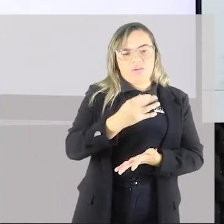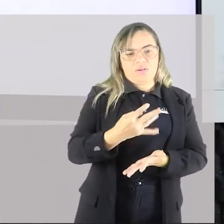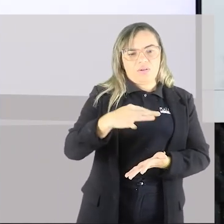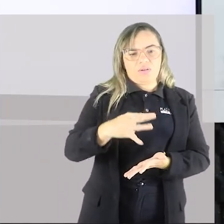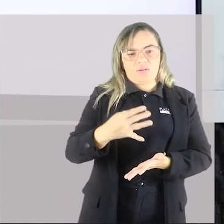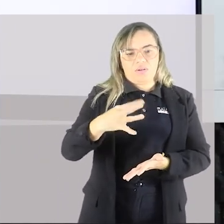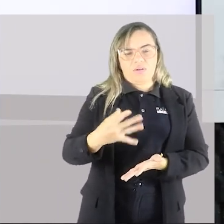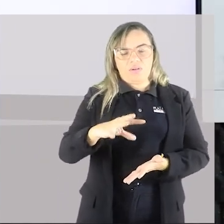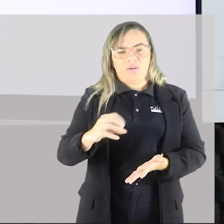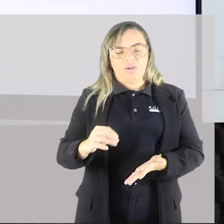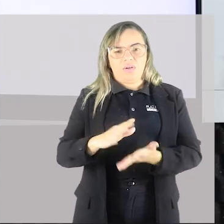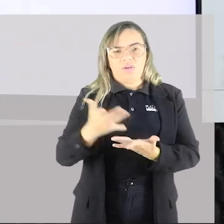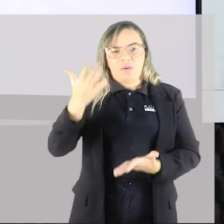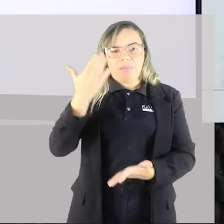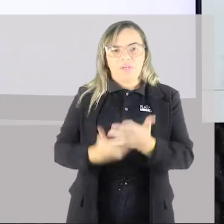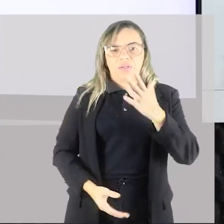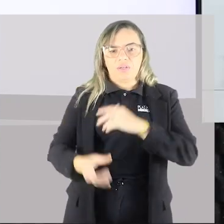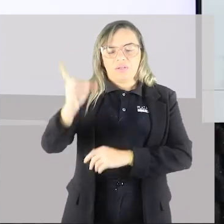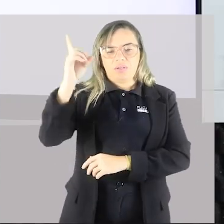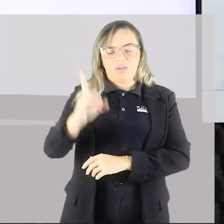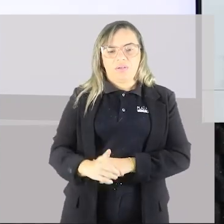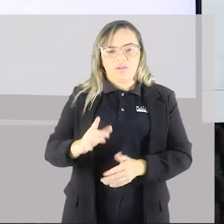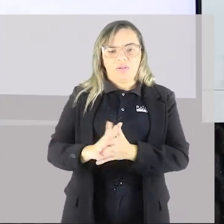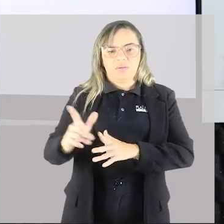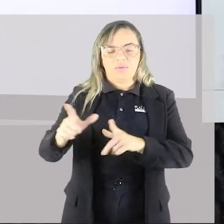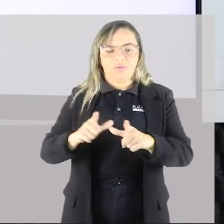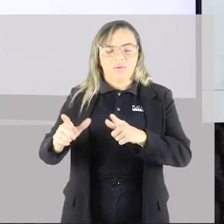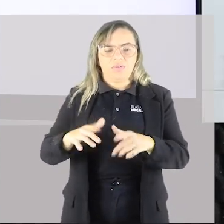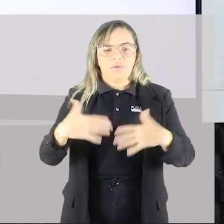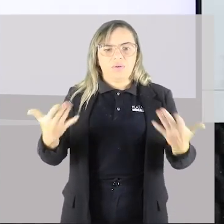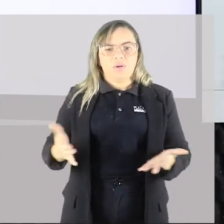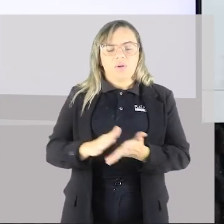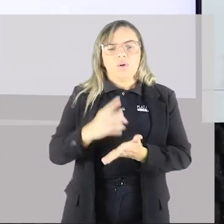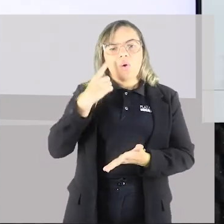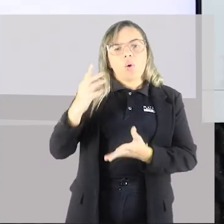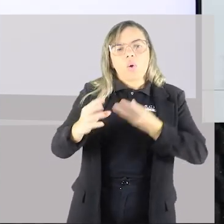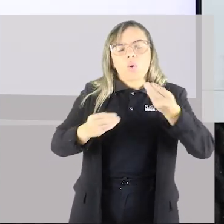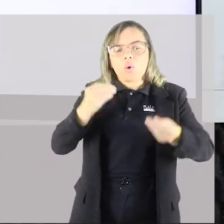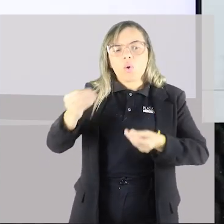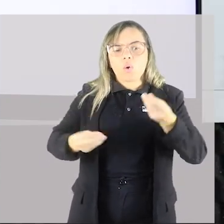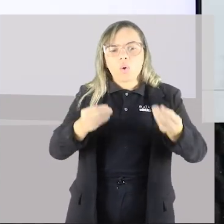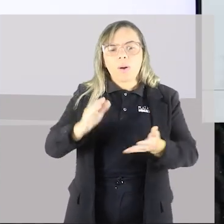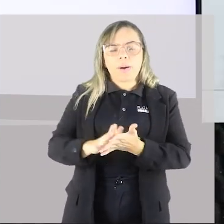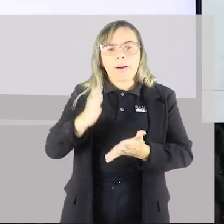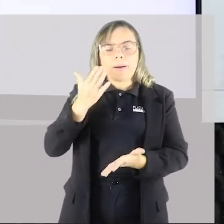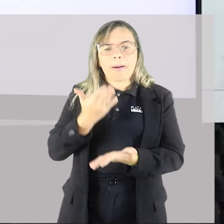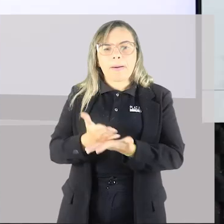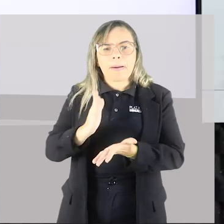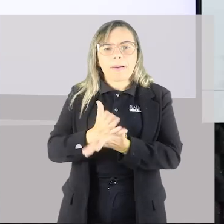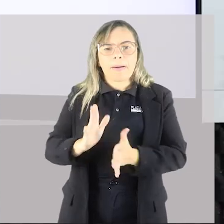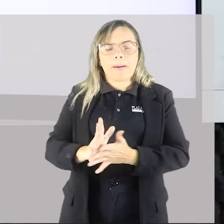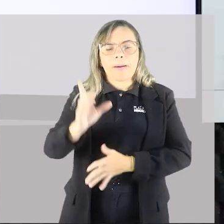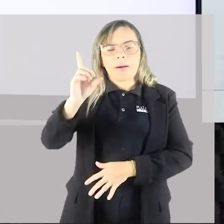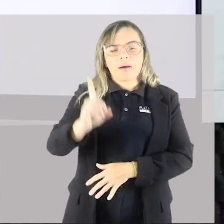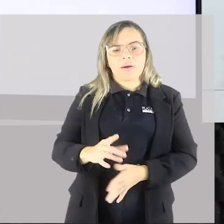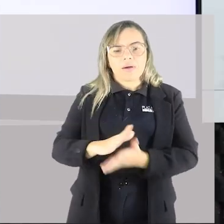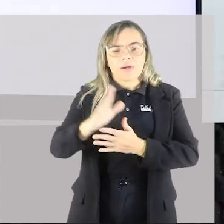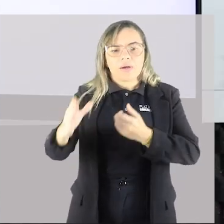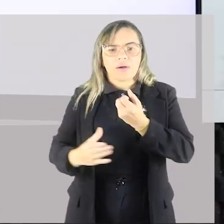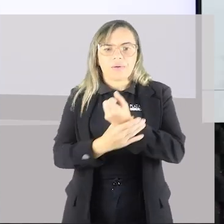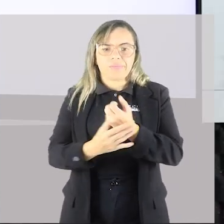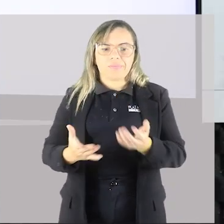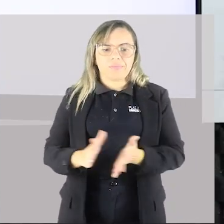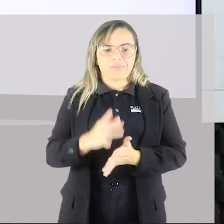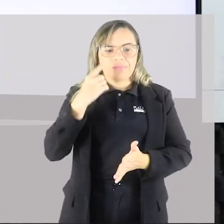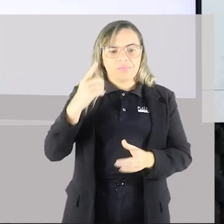é depreciação de direitos trabalhistas. Seria também uma forma de retirar direitos e garantias.